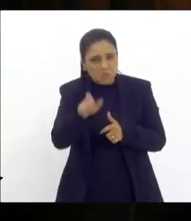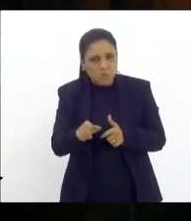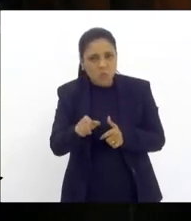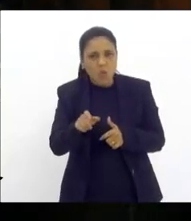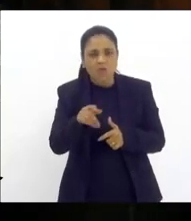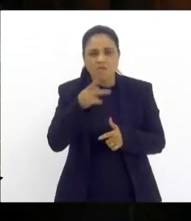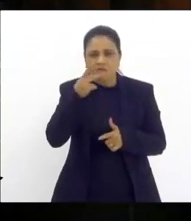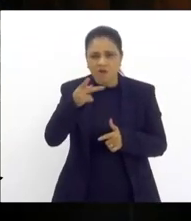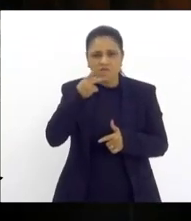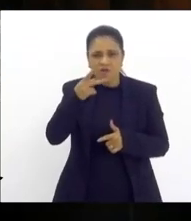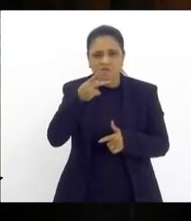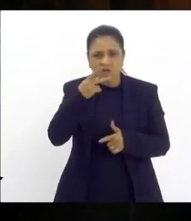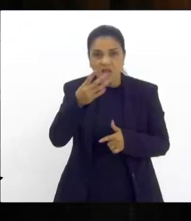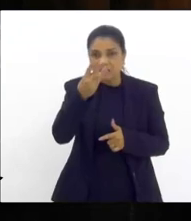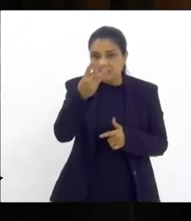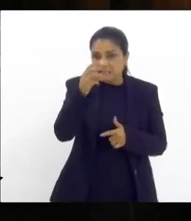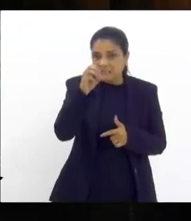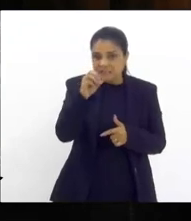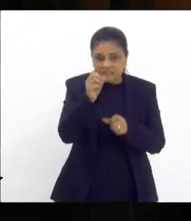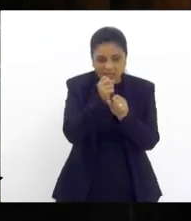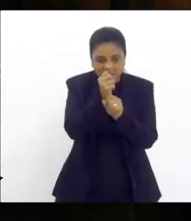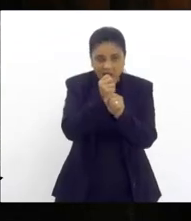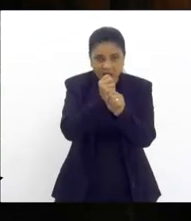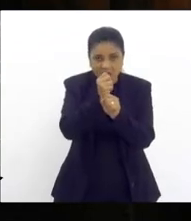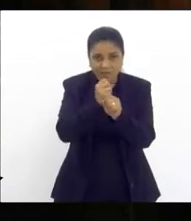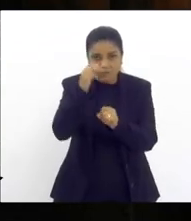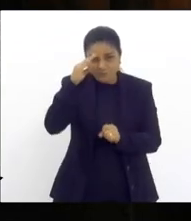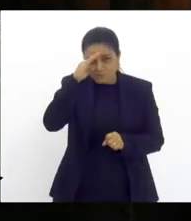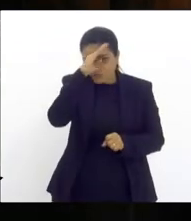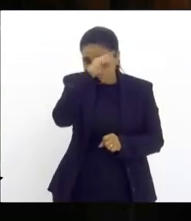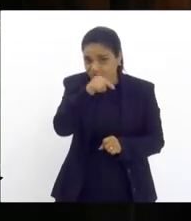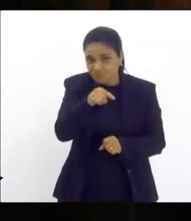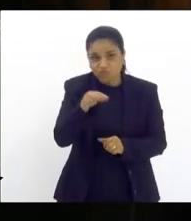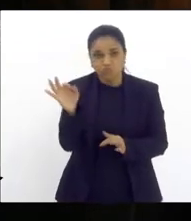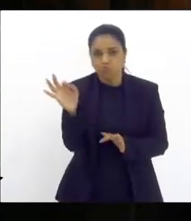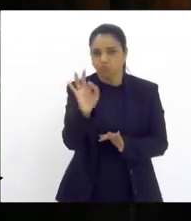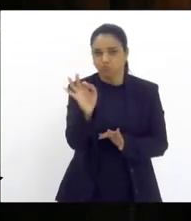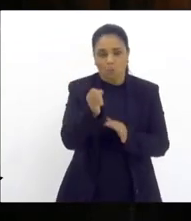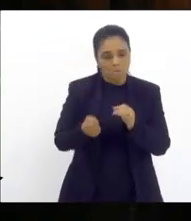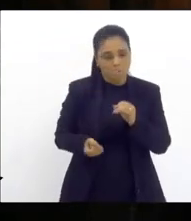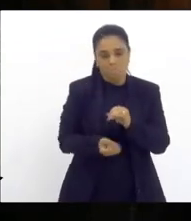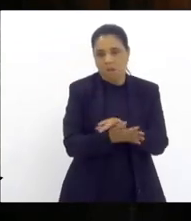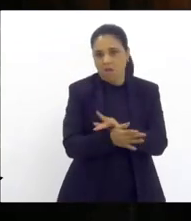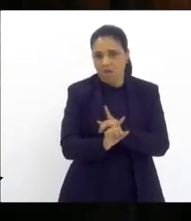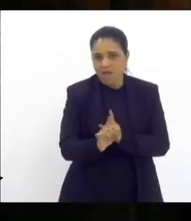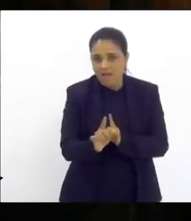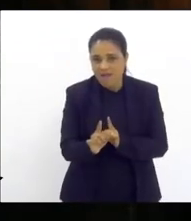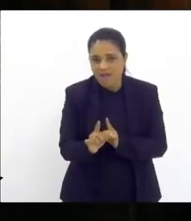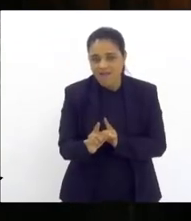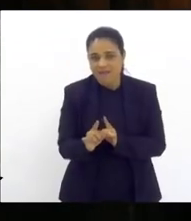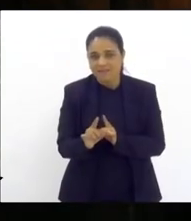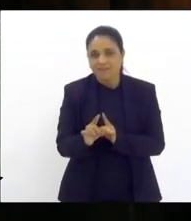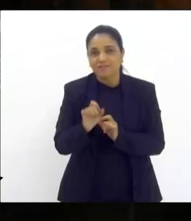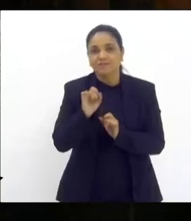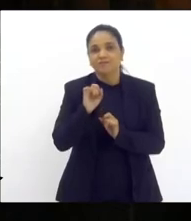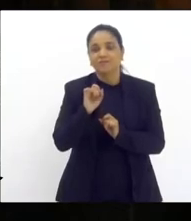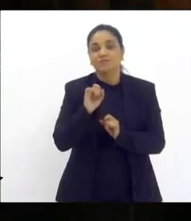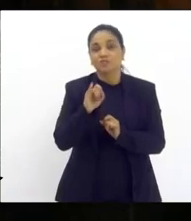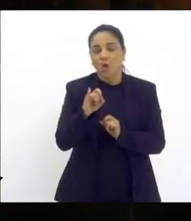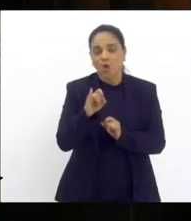no Parlamento sem nenhum indício de corrupção o que tem apenas narrativa